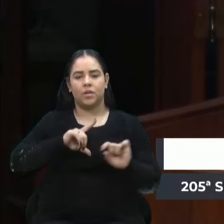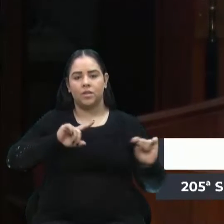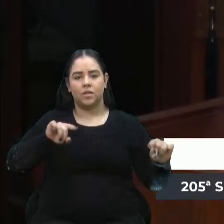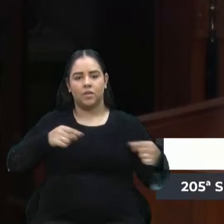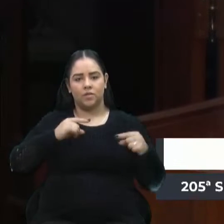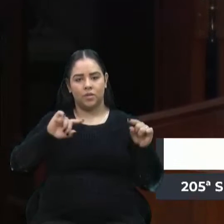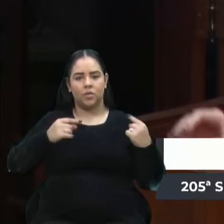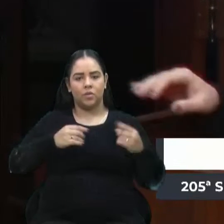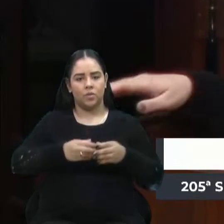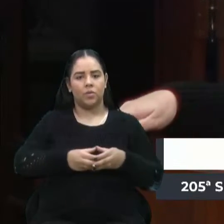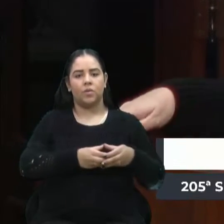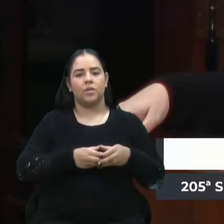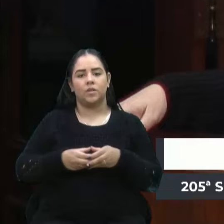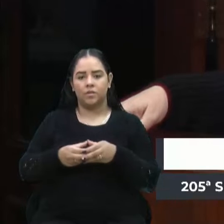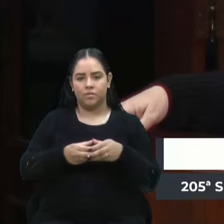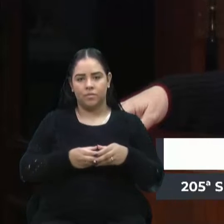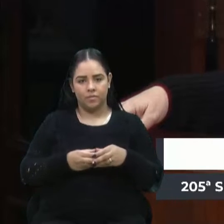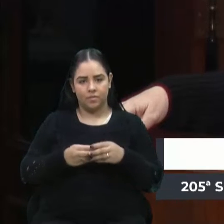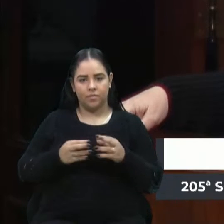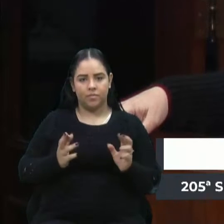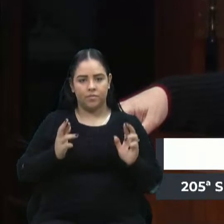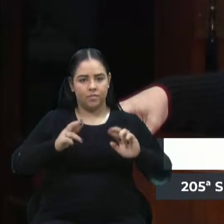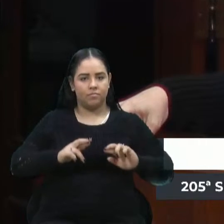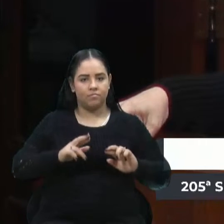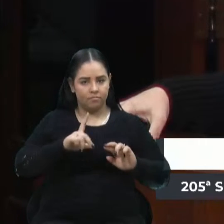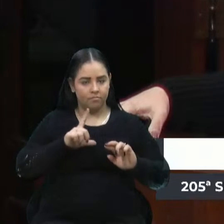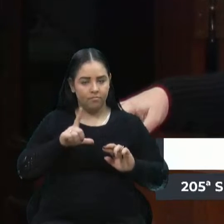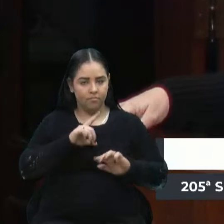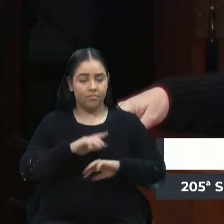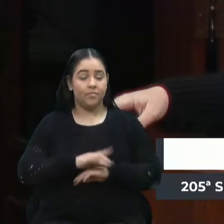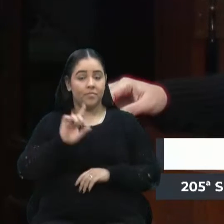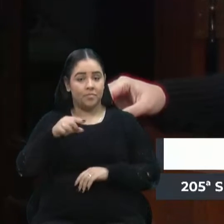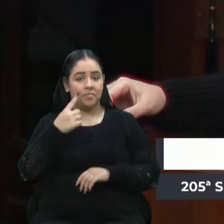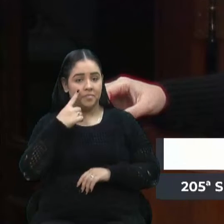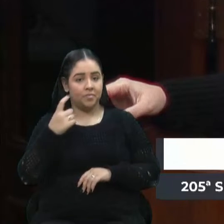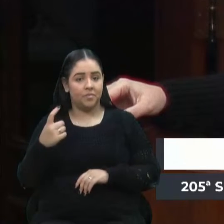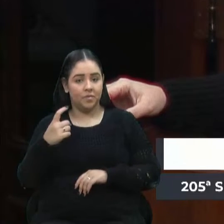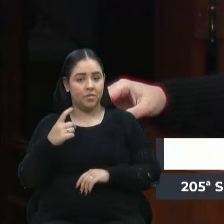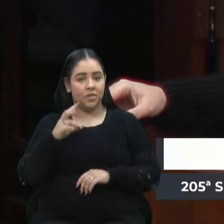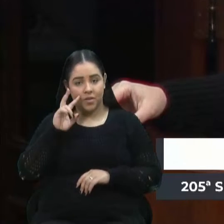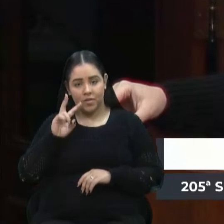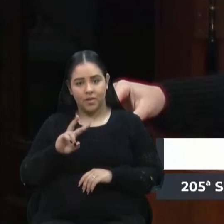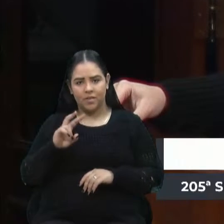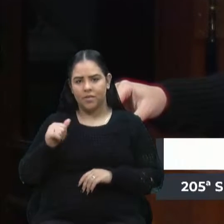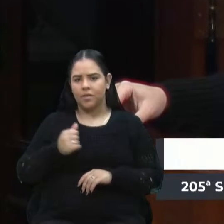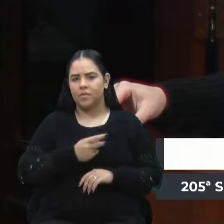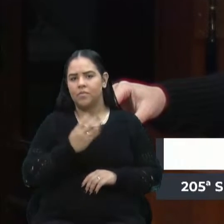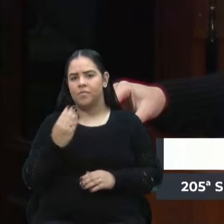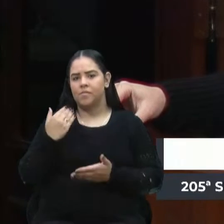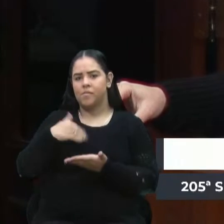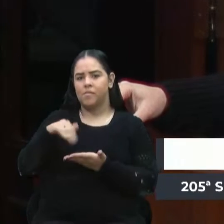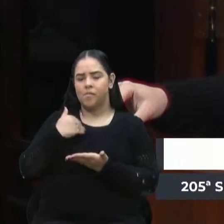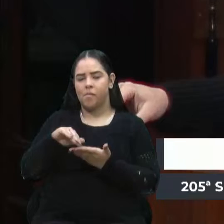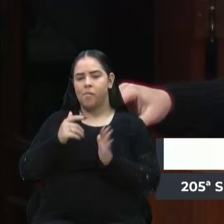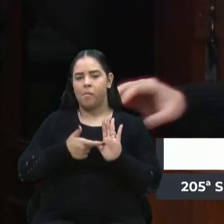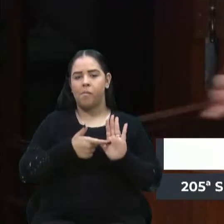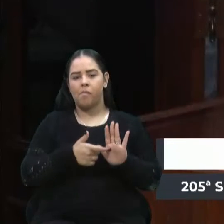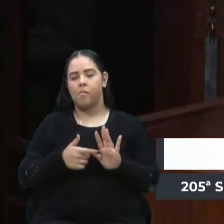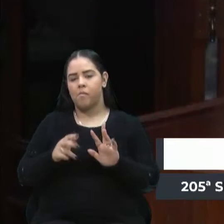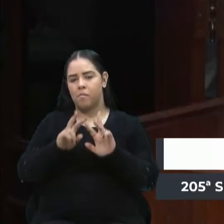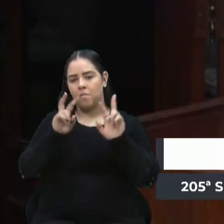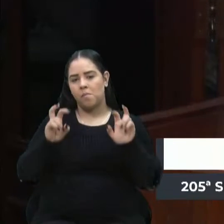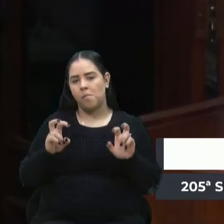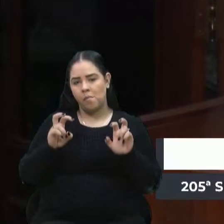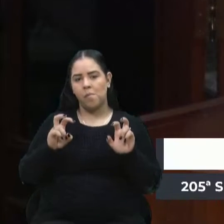turismo regional sofre. E é muito interessante ver na fala dos diversos secretários que estiveram apresentando esse tema, de